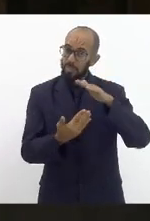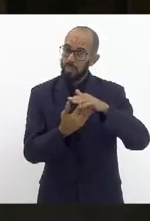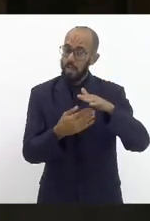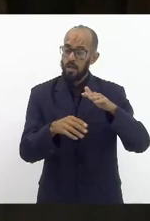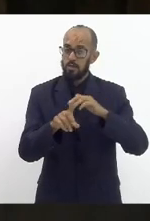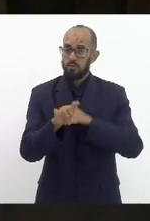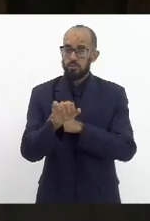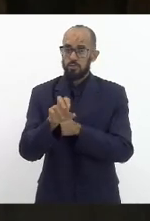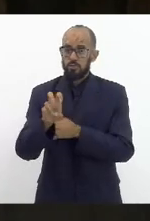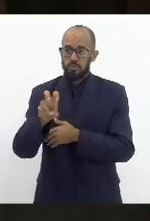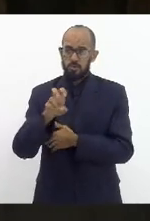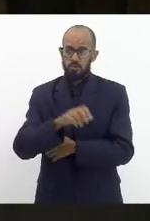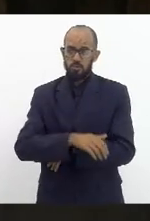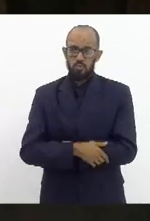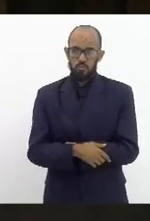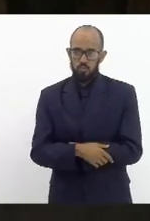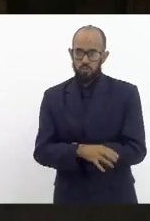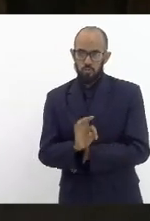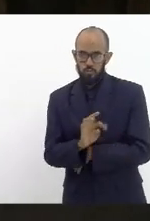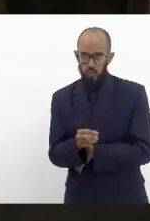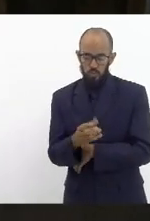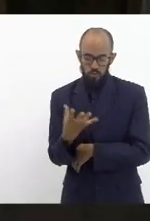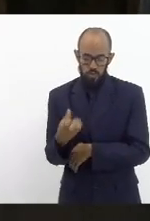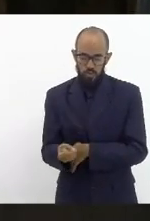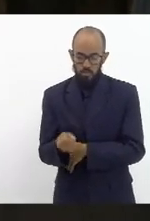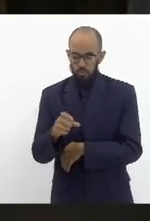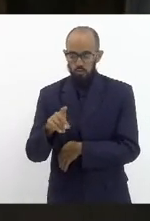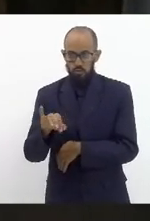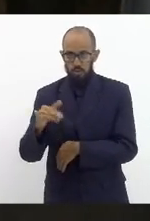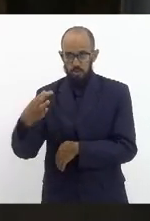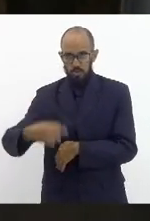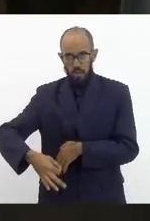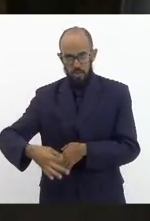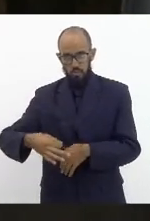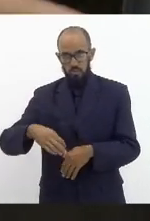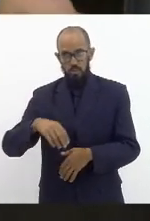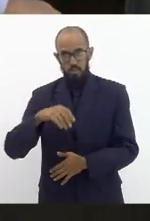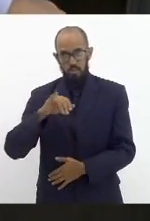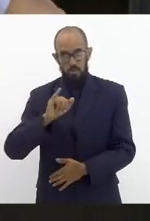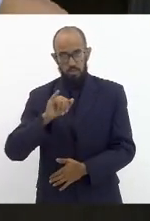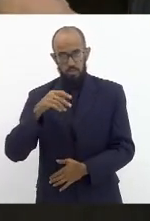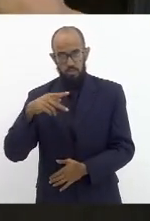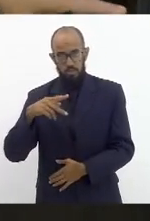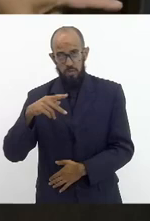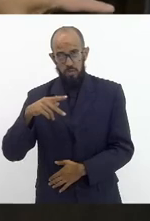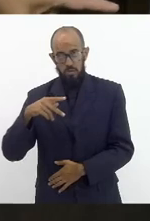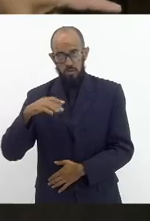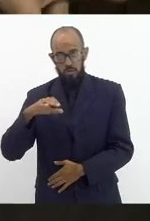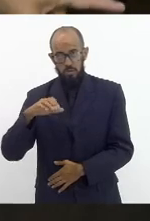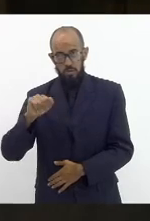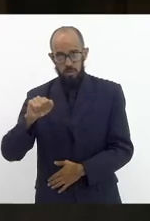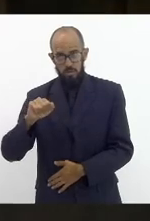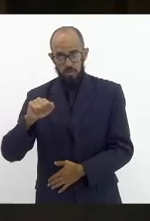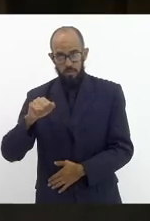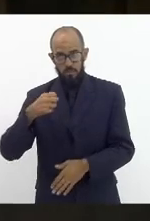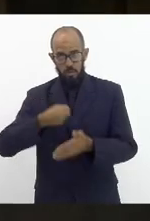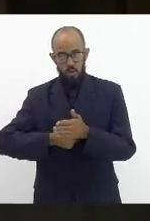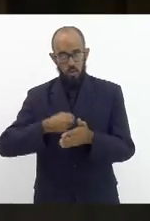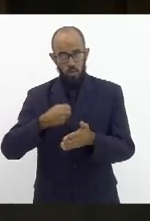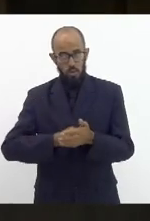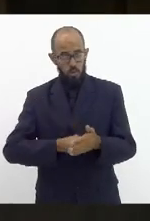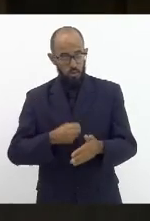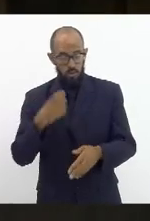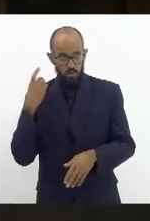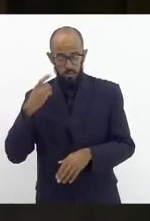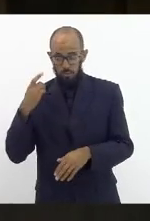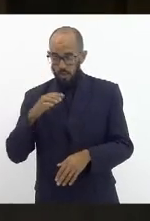Todos os servidores recebem em dia, tiveram aumento, IPCA, que foi luta daqui da casa, inclusive, deputada Marta, deputado Carlos